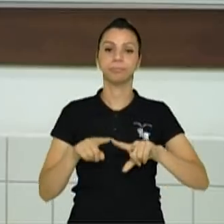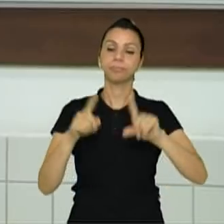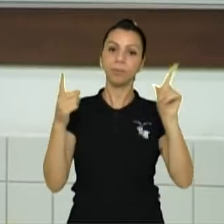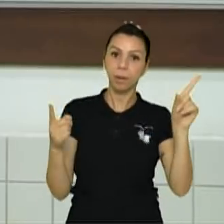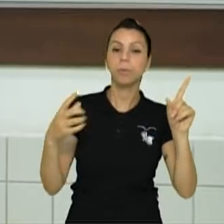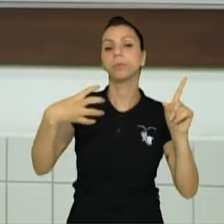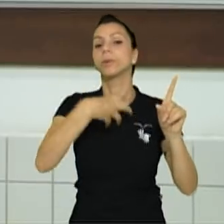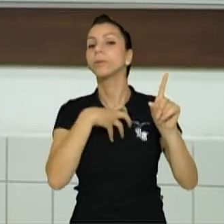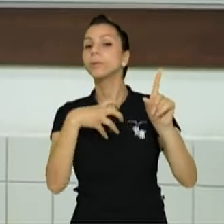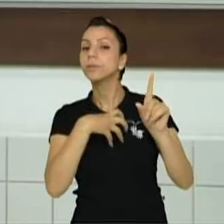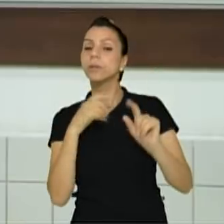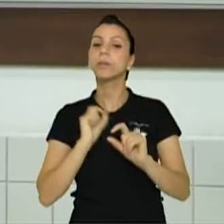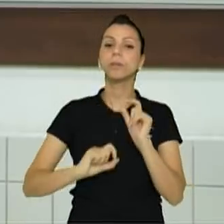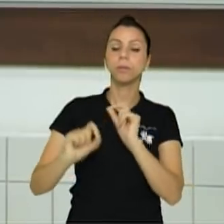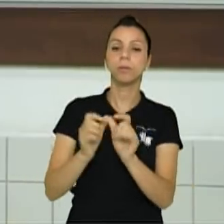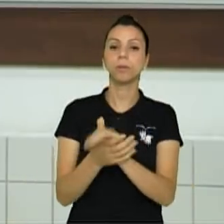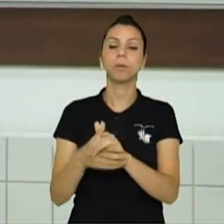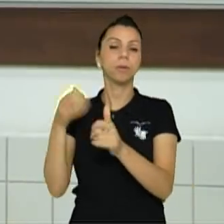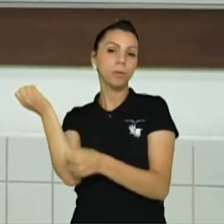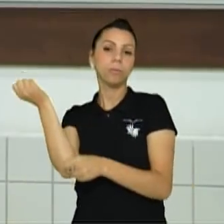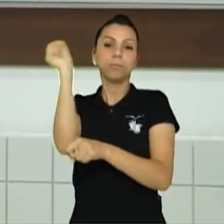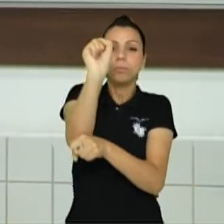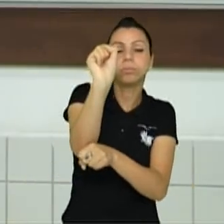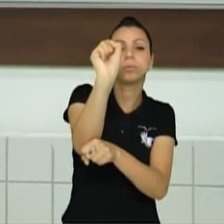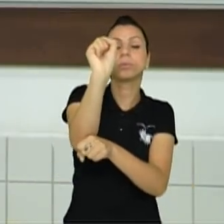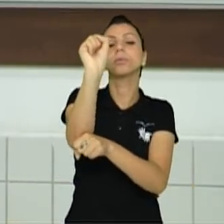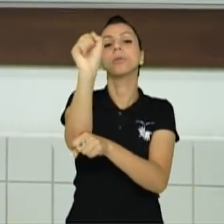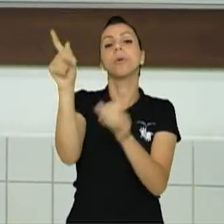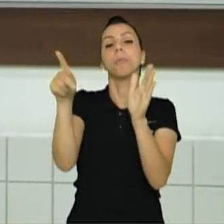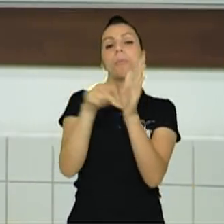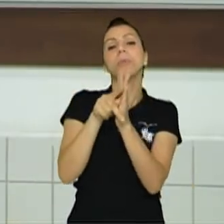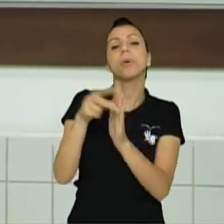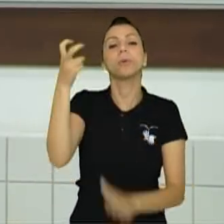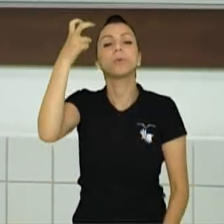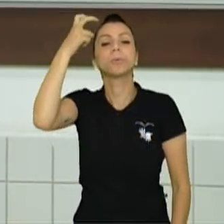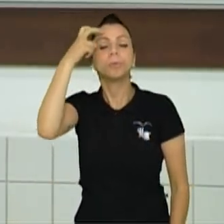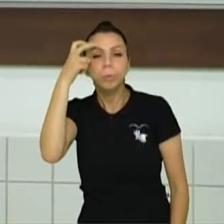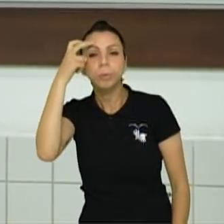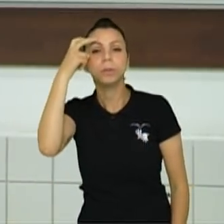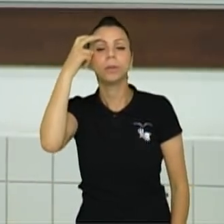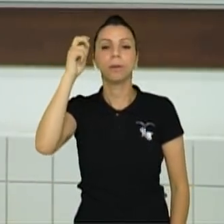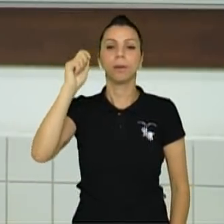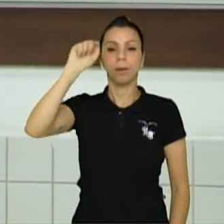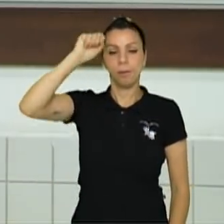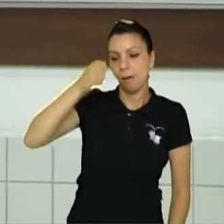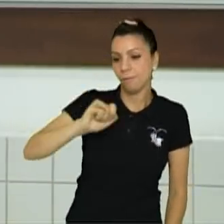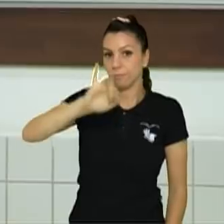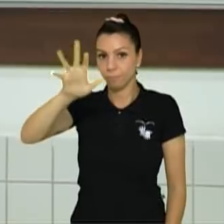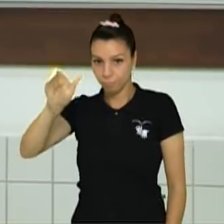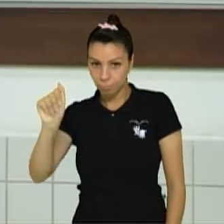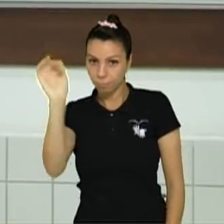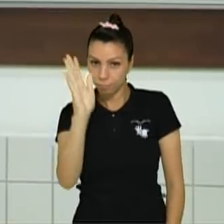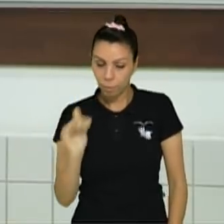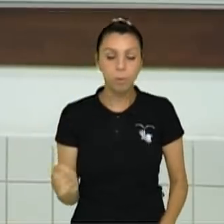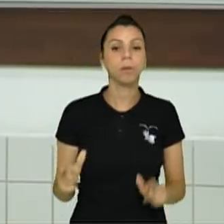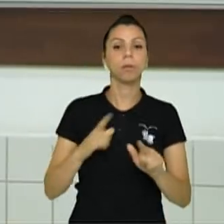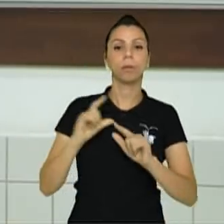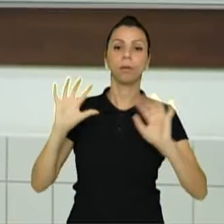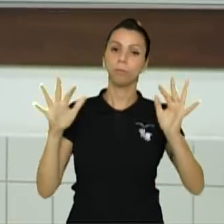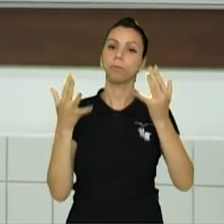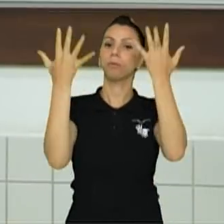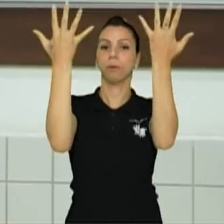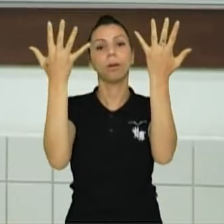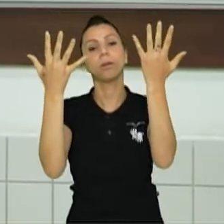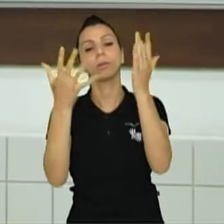foi uma forma de resistência afro-brasileira com muita festa, com muita alegria, apesar das